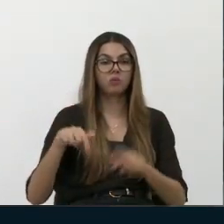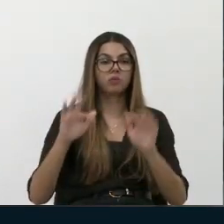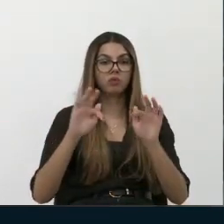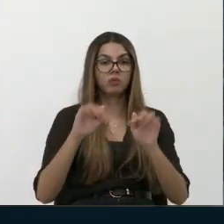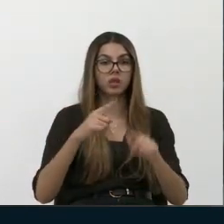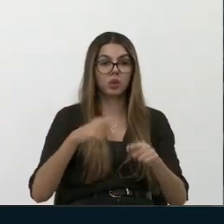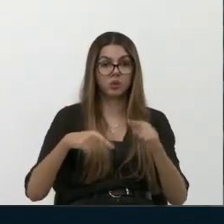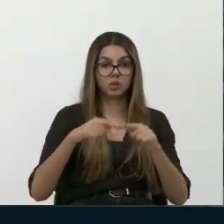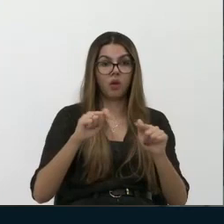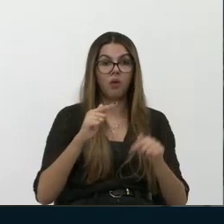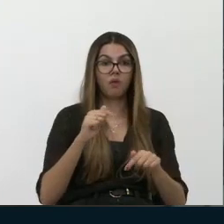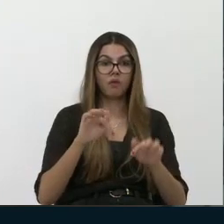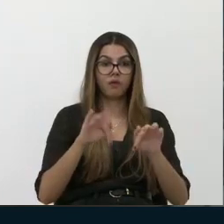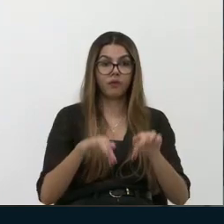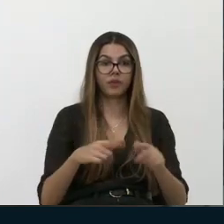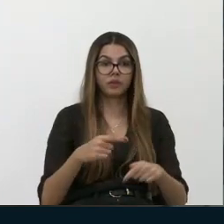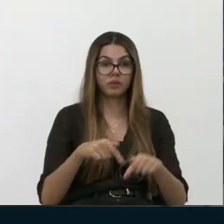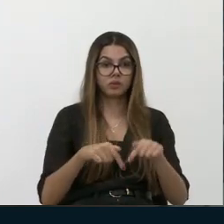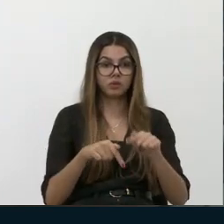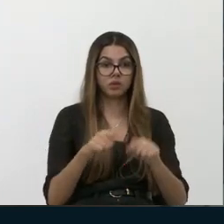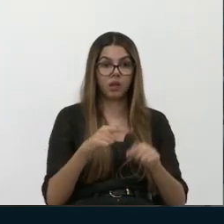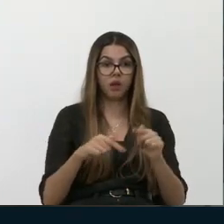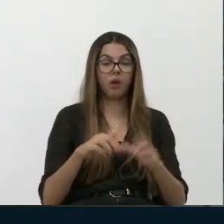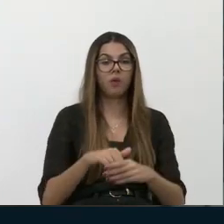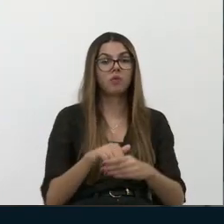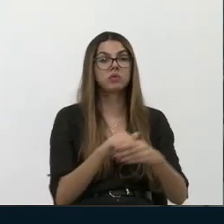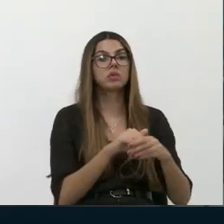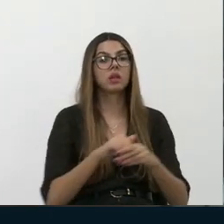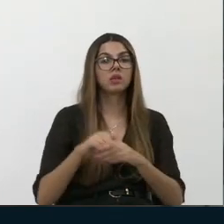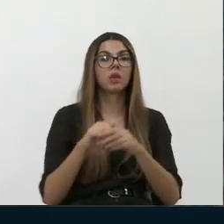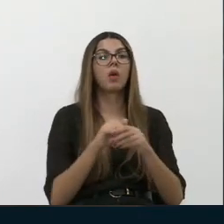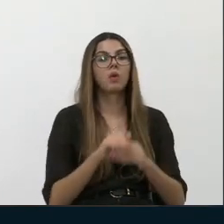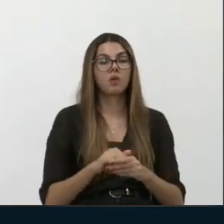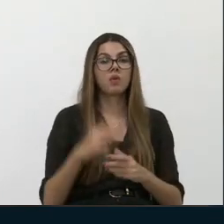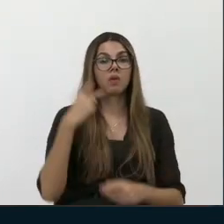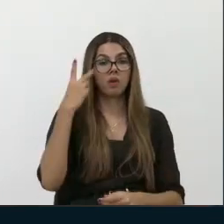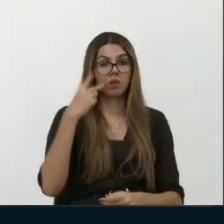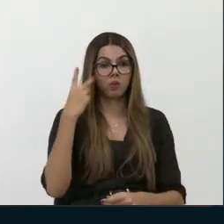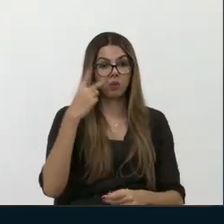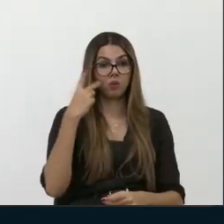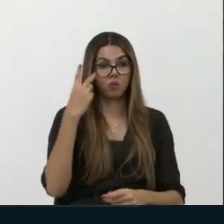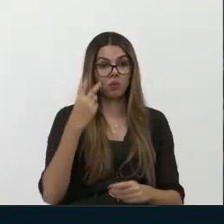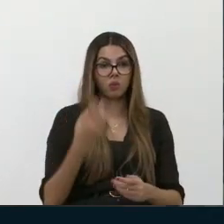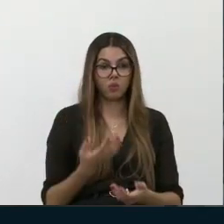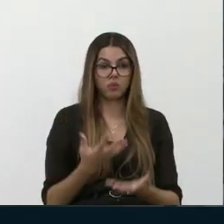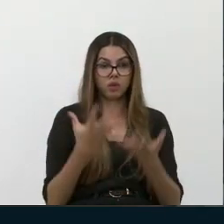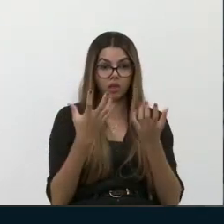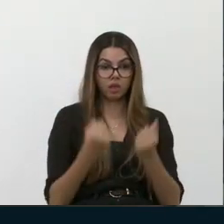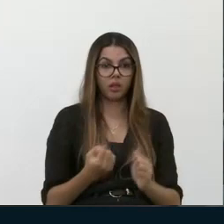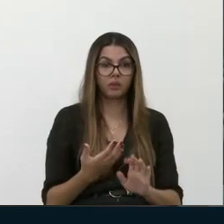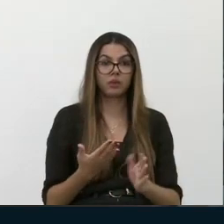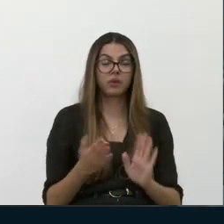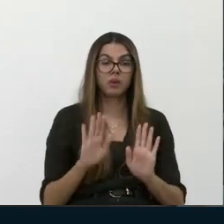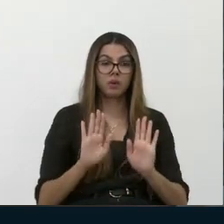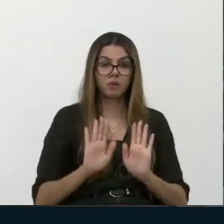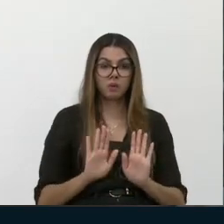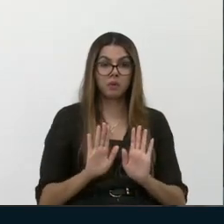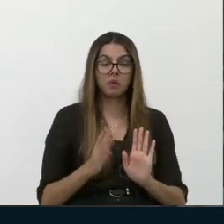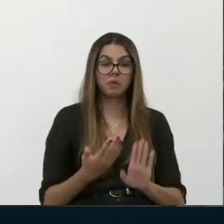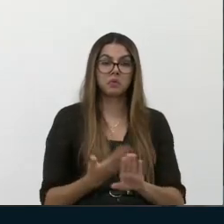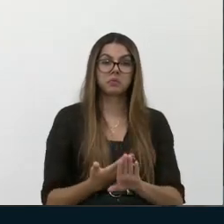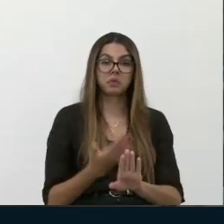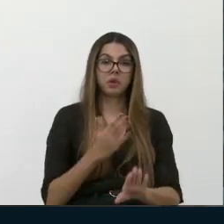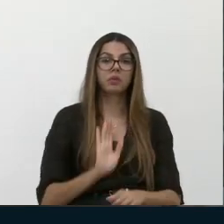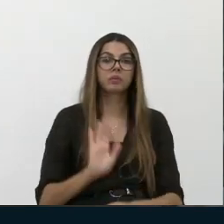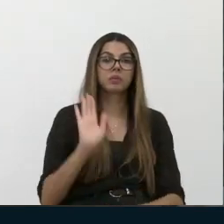Encerrada a discussão, em votação. Os vereadores favoráveis permaneçam como estão e os contrários se manifestem.